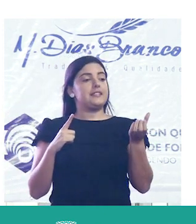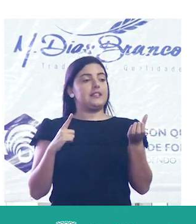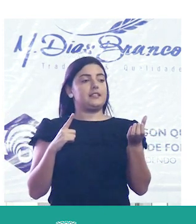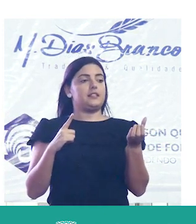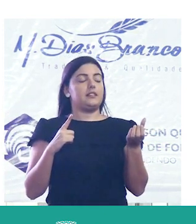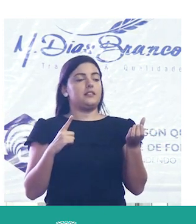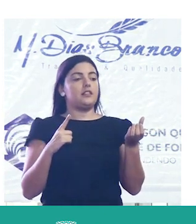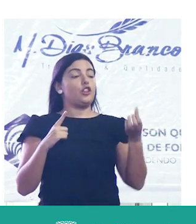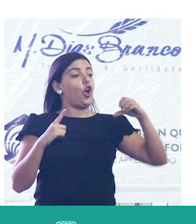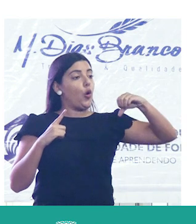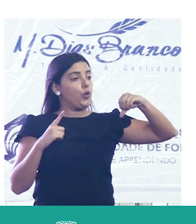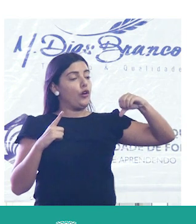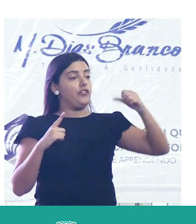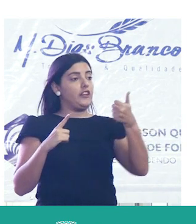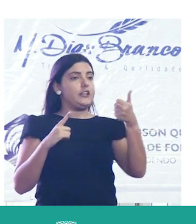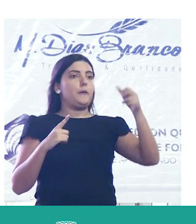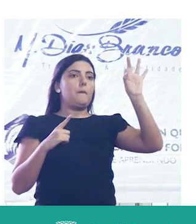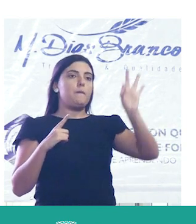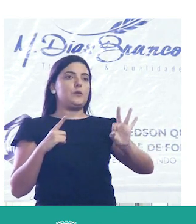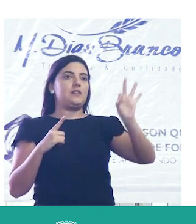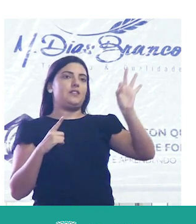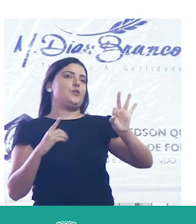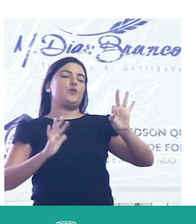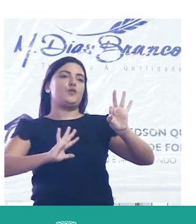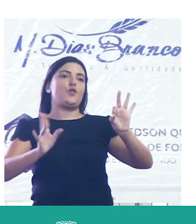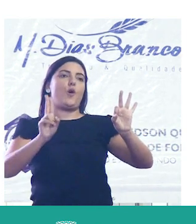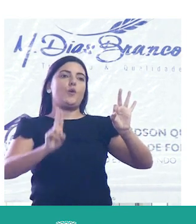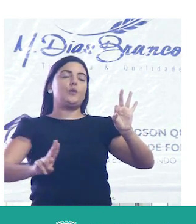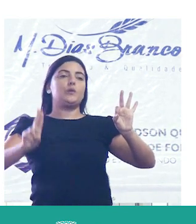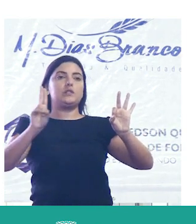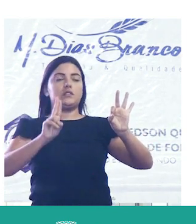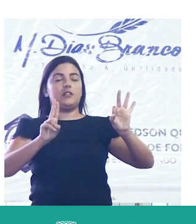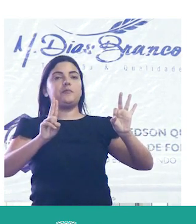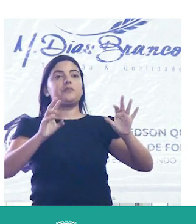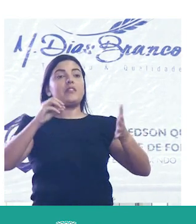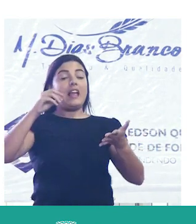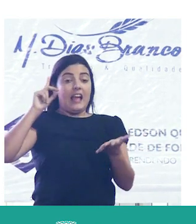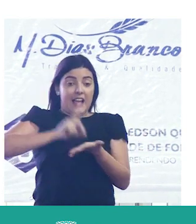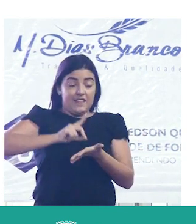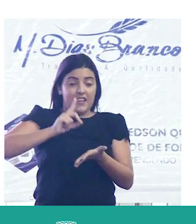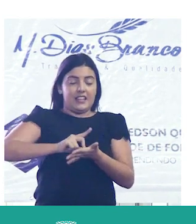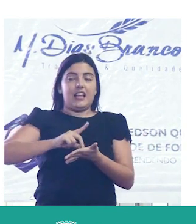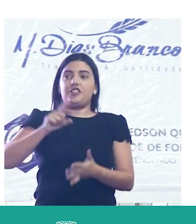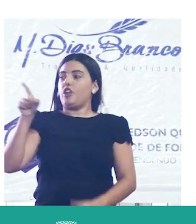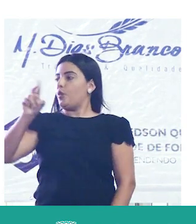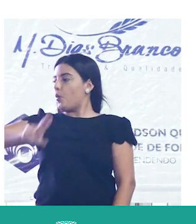de 91%. Ou seja, na verdade a massa que você produziu não foi essa,